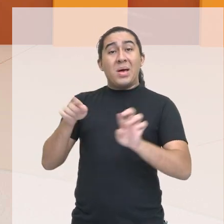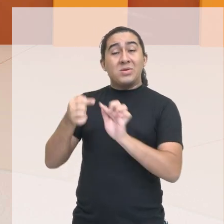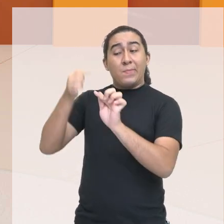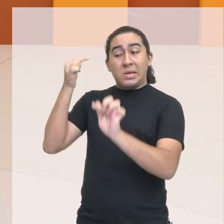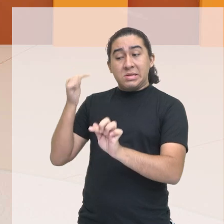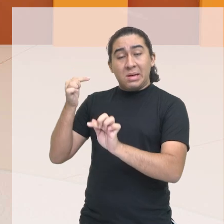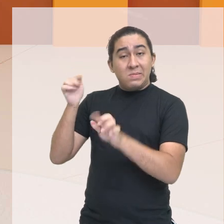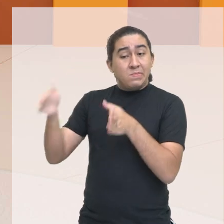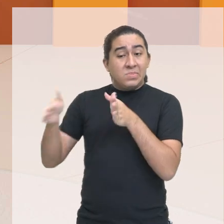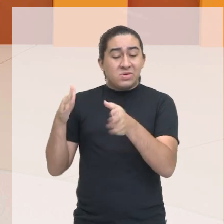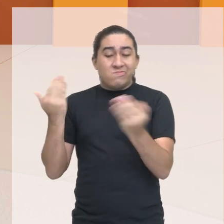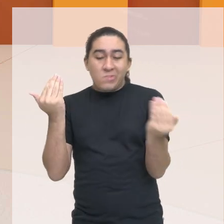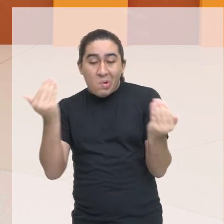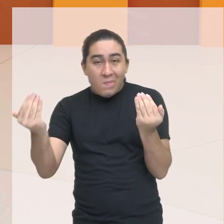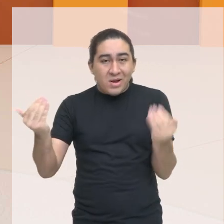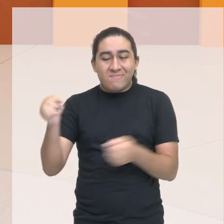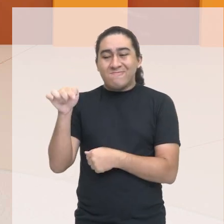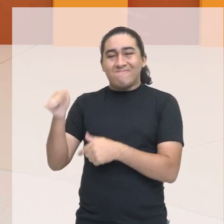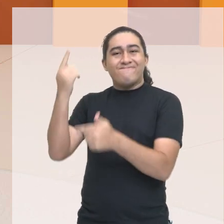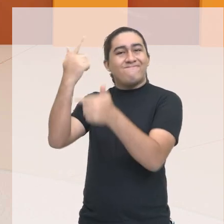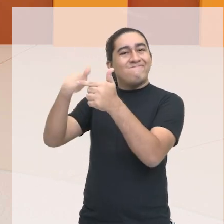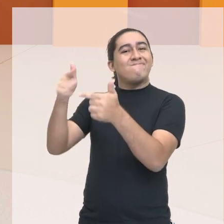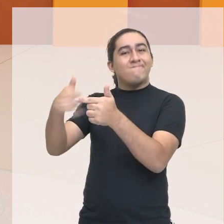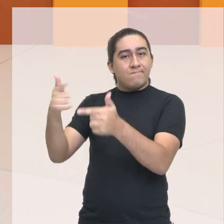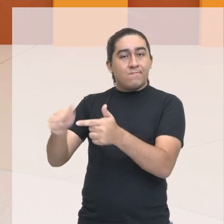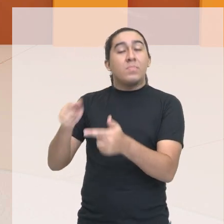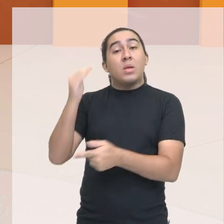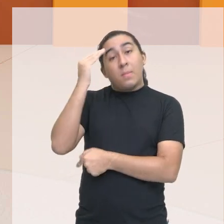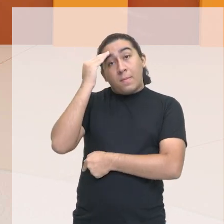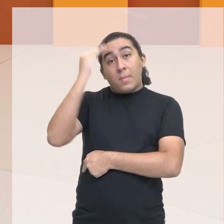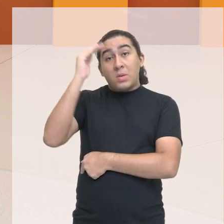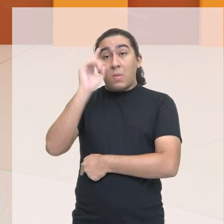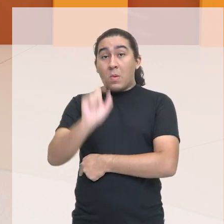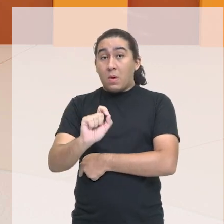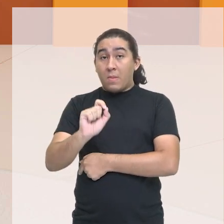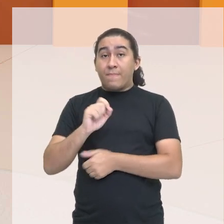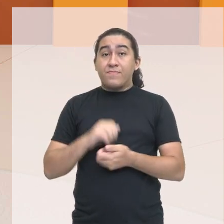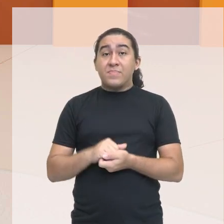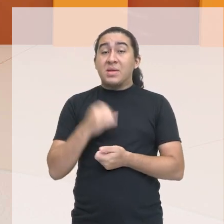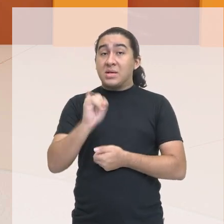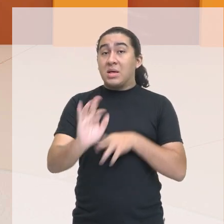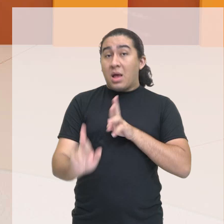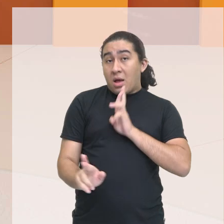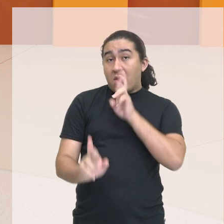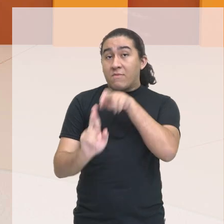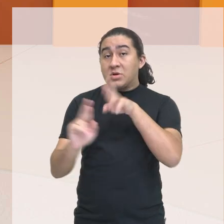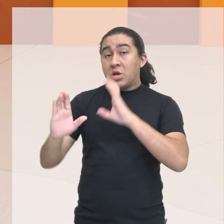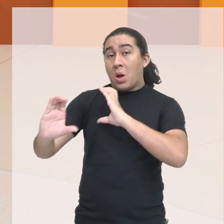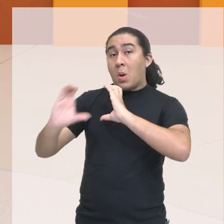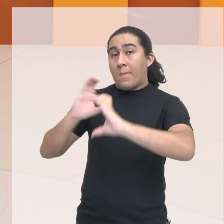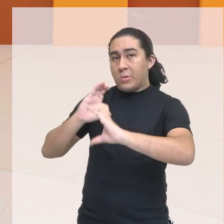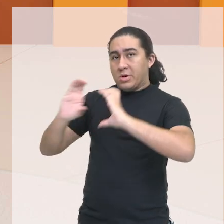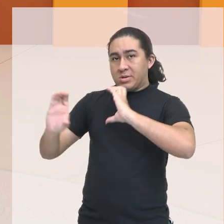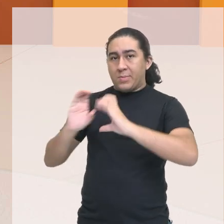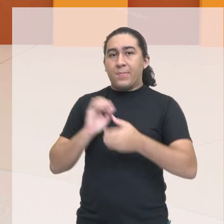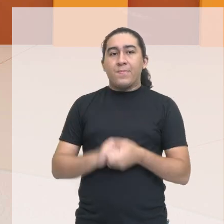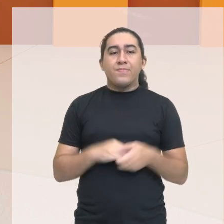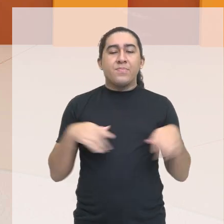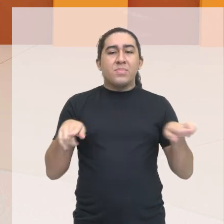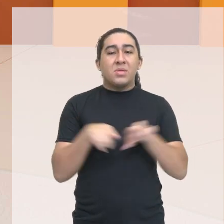você vai ter, né, muitos problemas, principalmente relacionados à comunicação. E